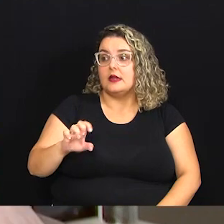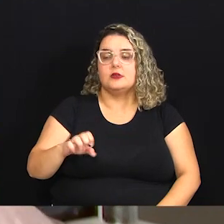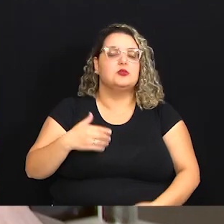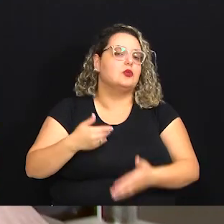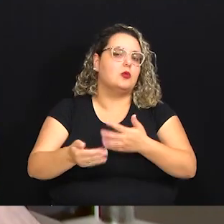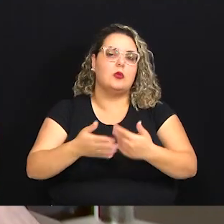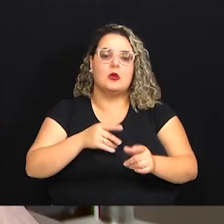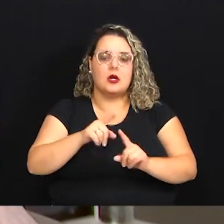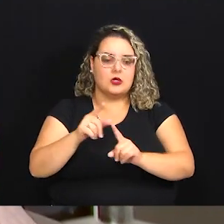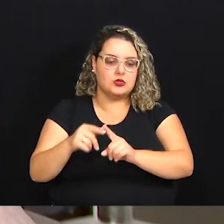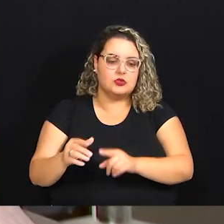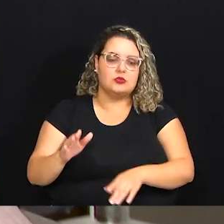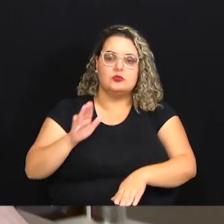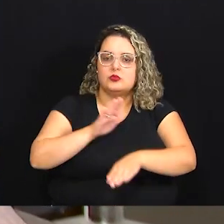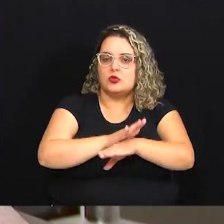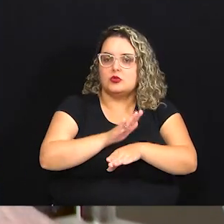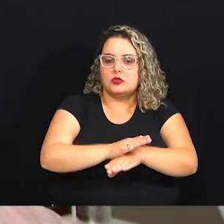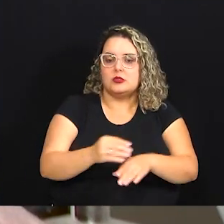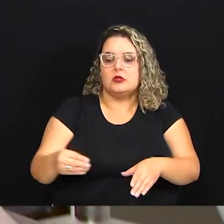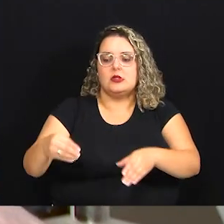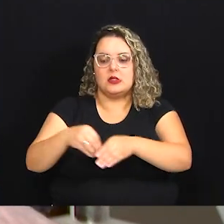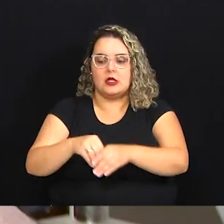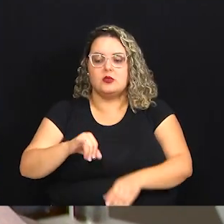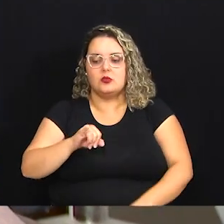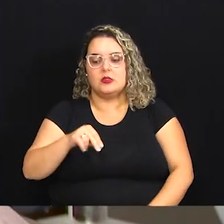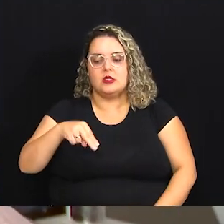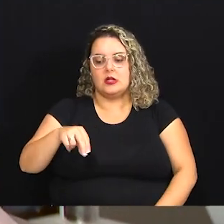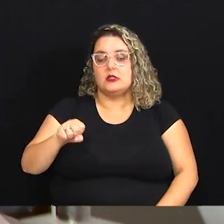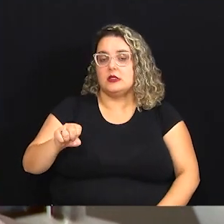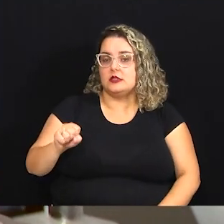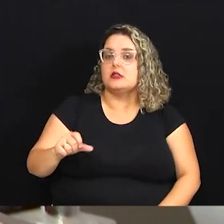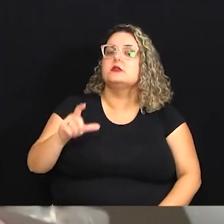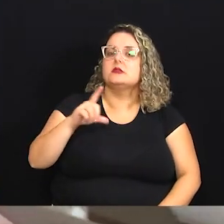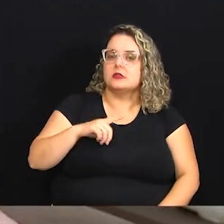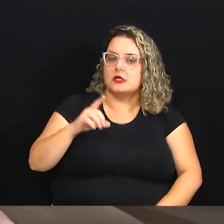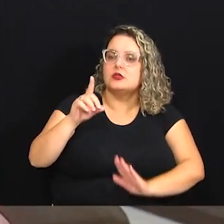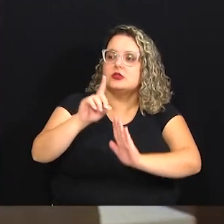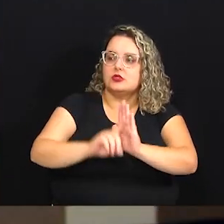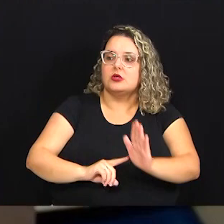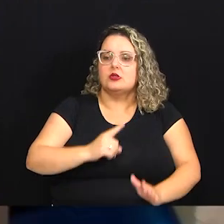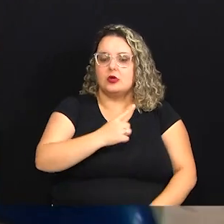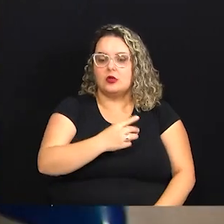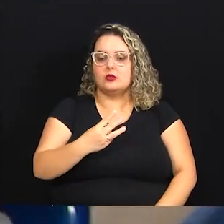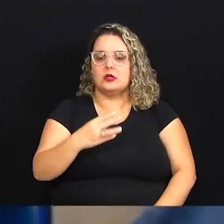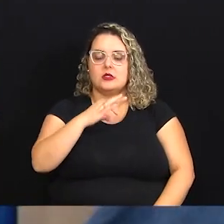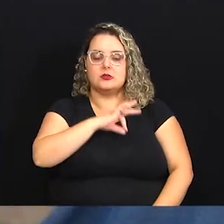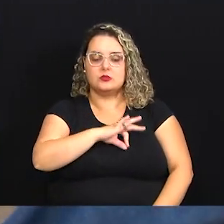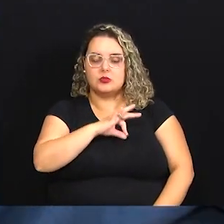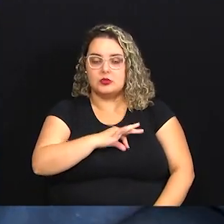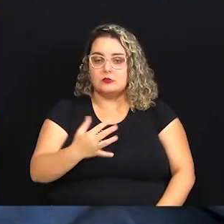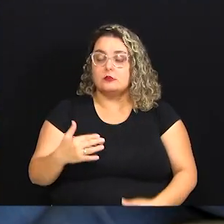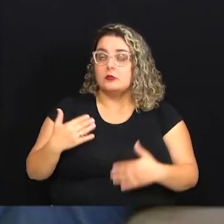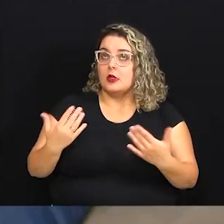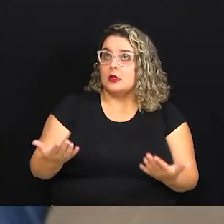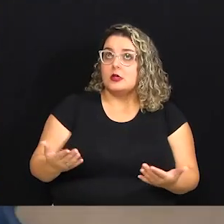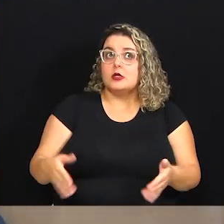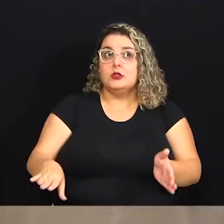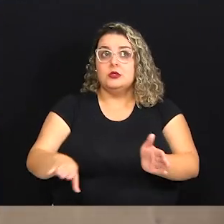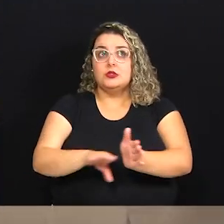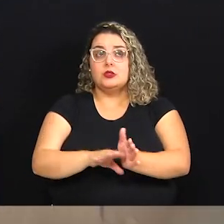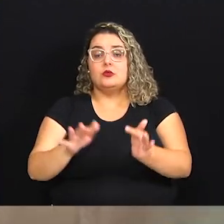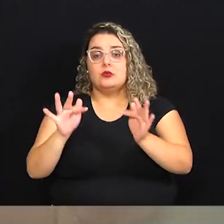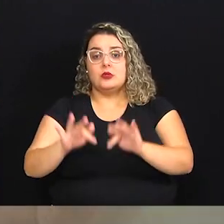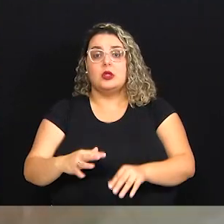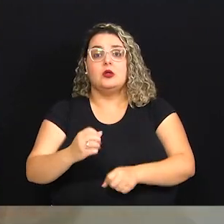de auxílio que está previsto dentro do INSS, tem direito ao 13º. E assim, chega o final